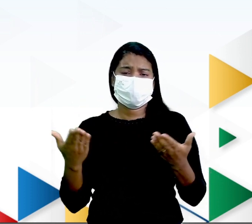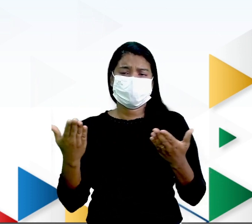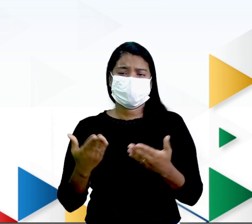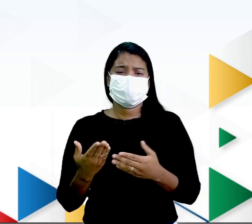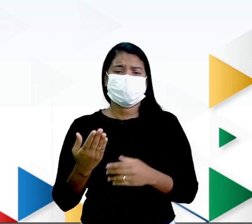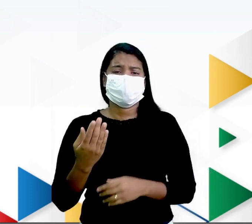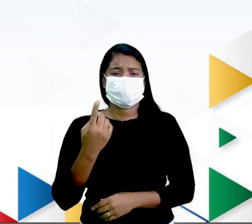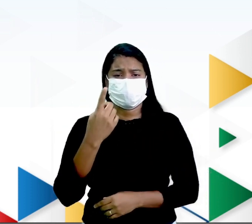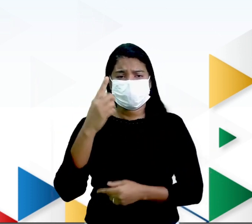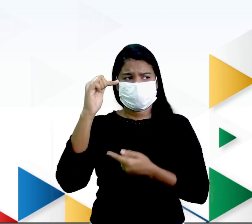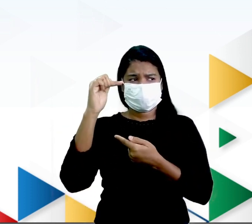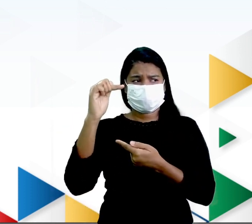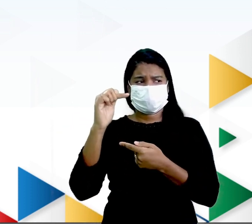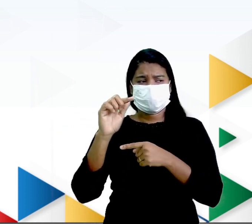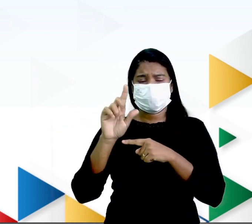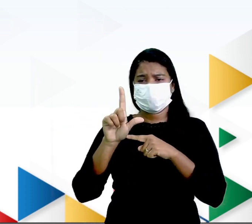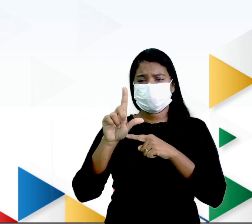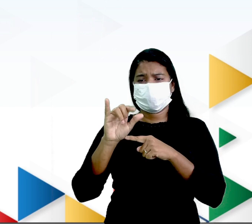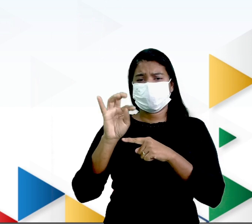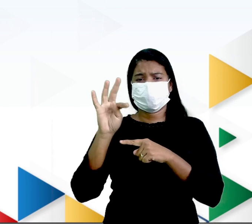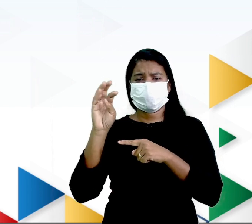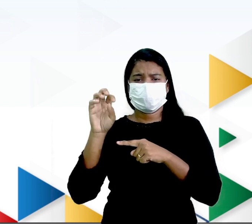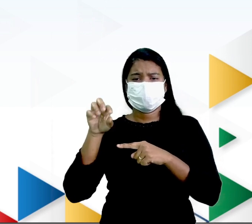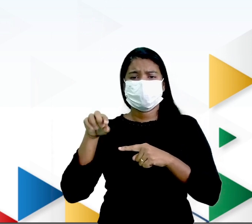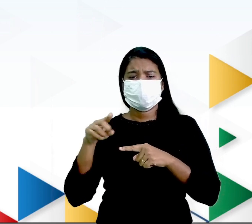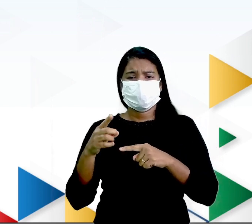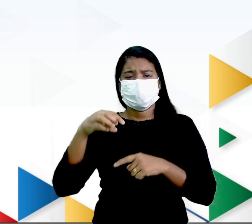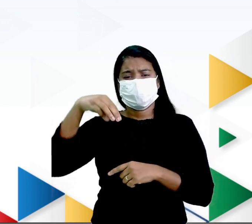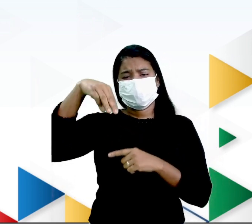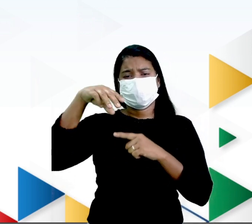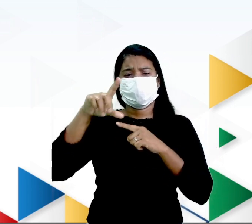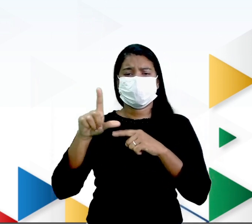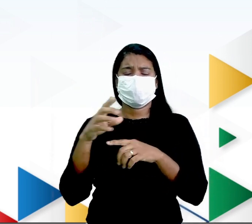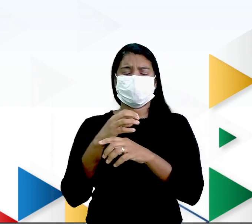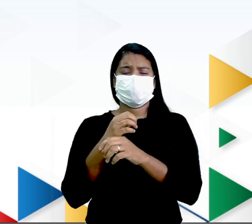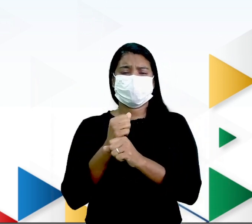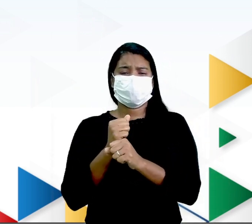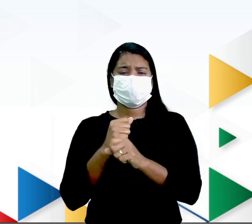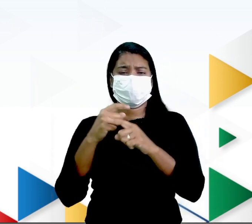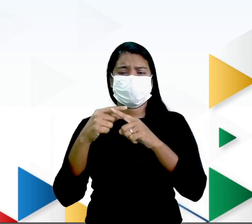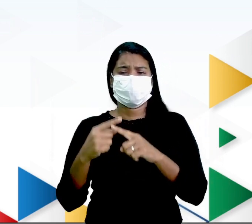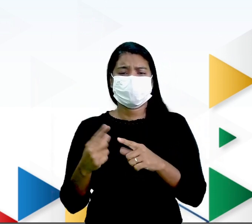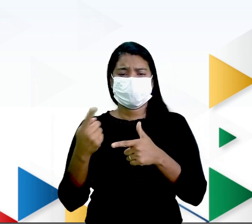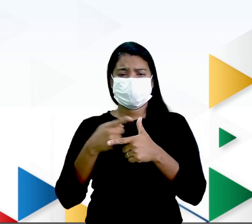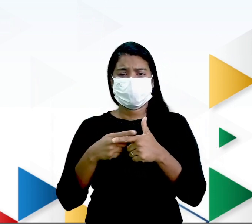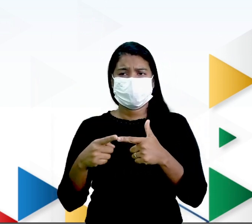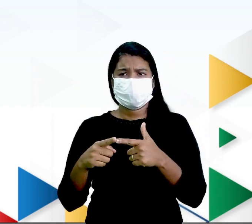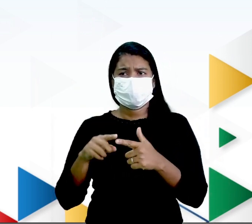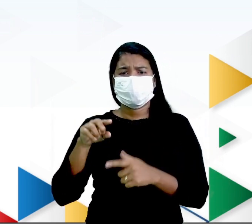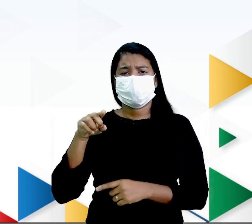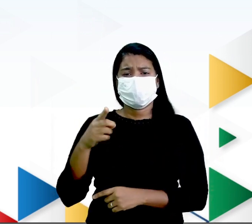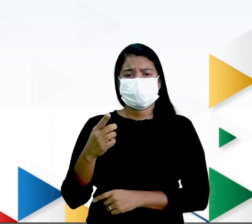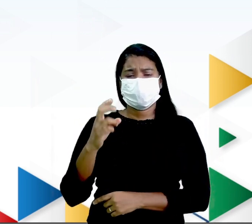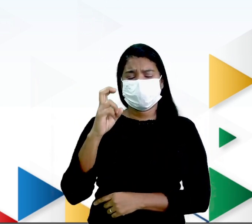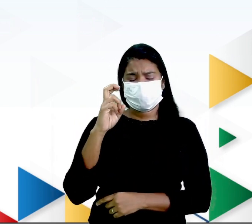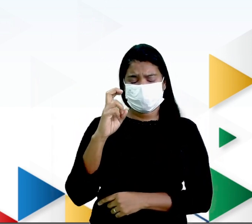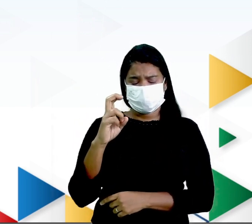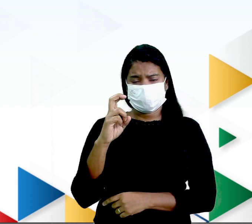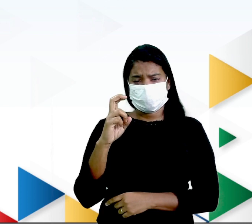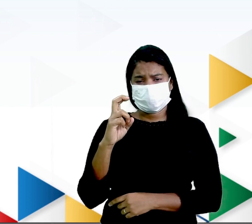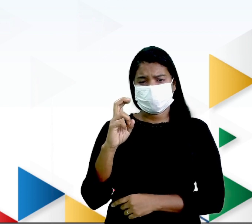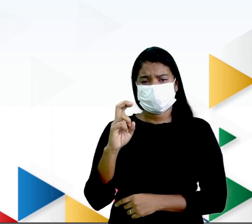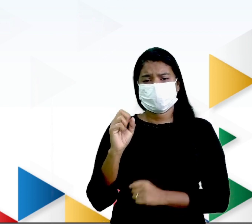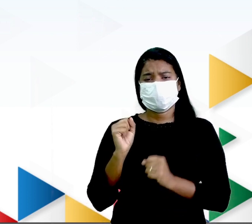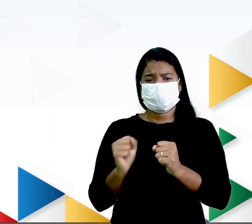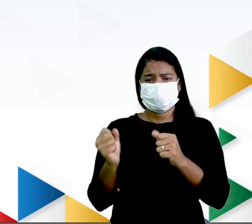litro, já botando 1000 ml e vou fazer aquela multiplicação. Veja, poderia dividir 1000 por 5, tá bom? Que aí